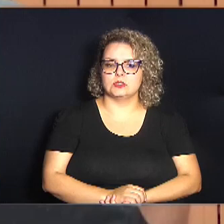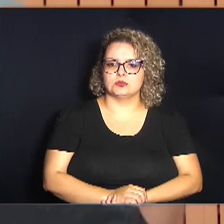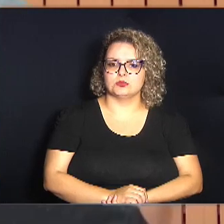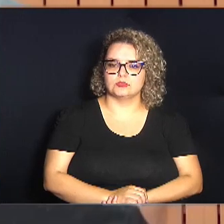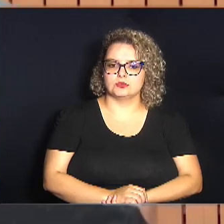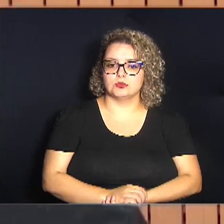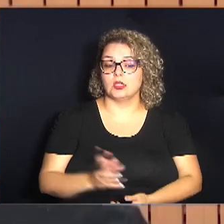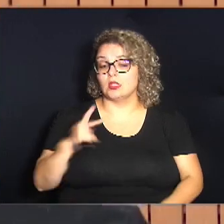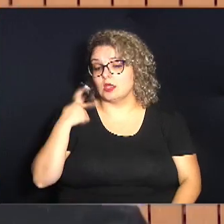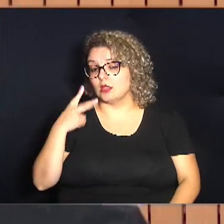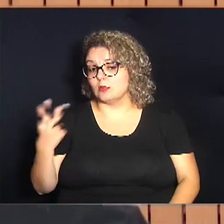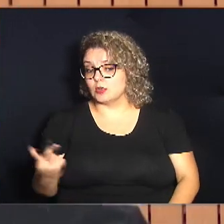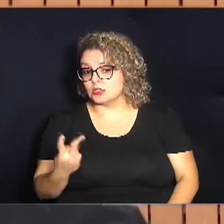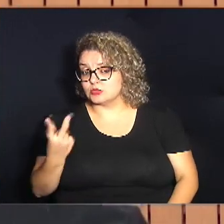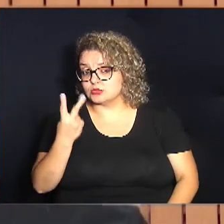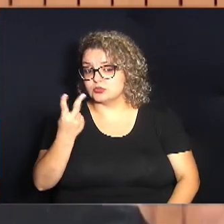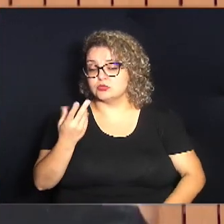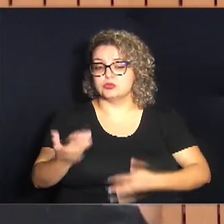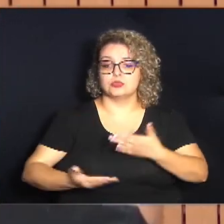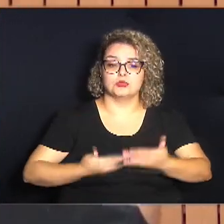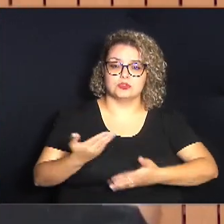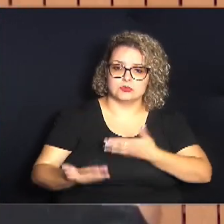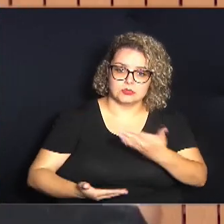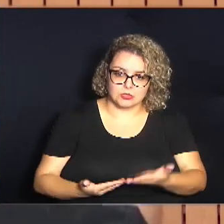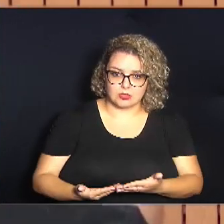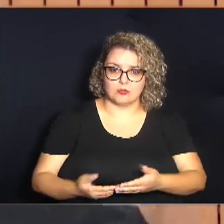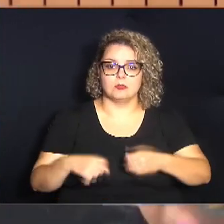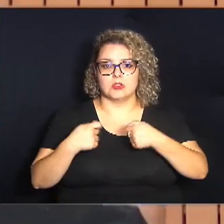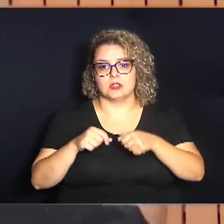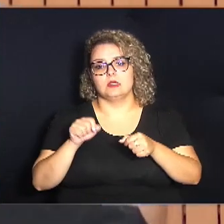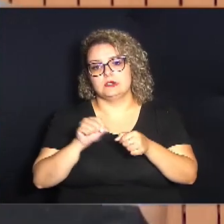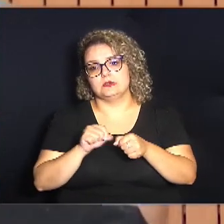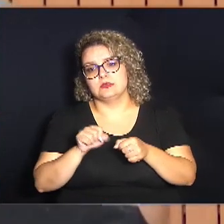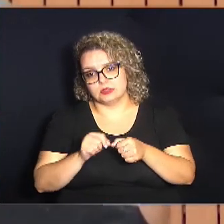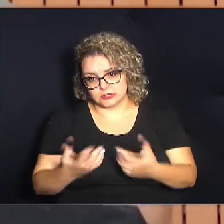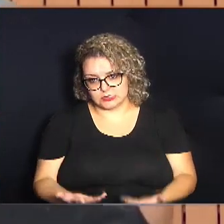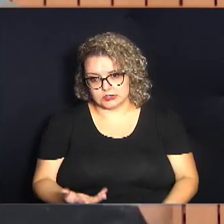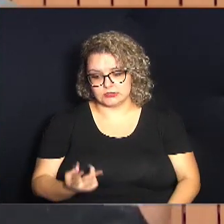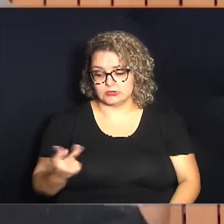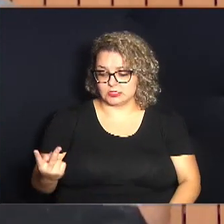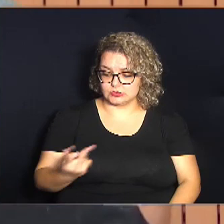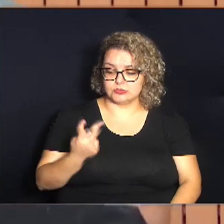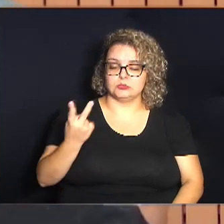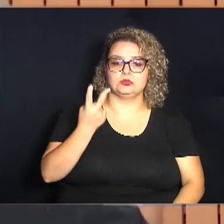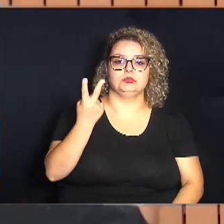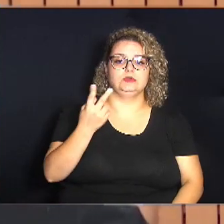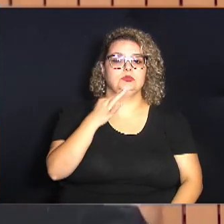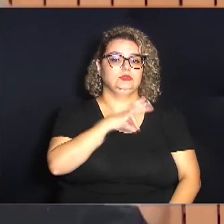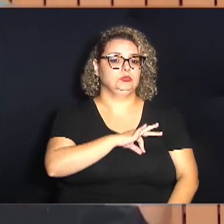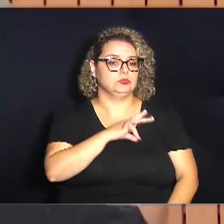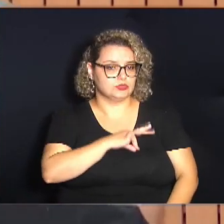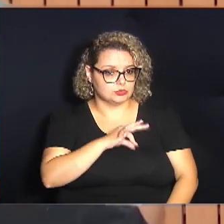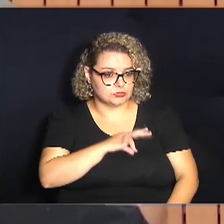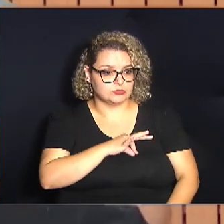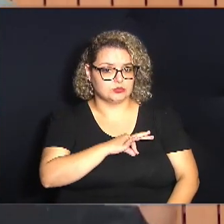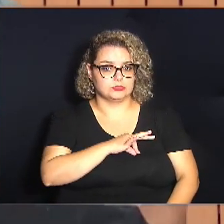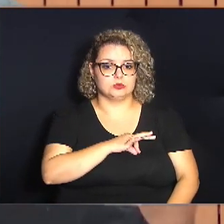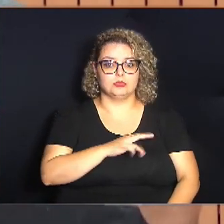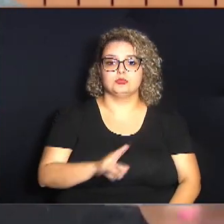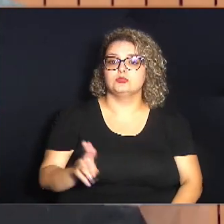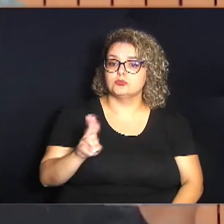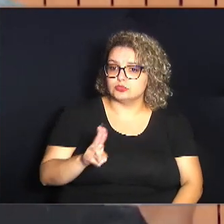a política de valorização do servidor deve ser feita através da valorização do salário, da incorporação no